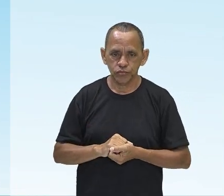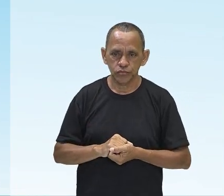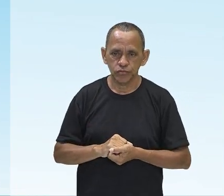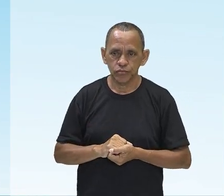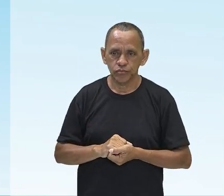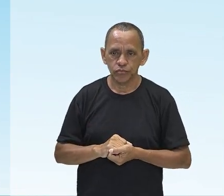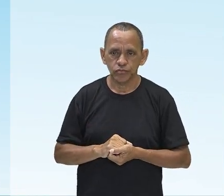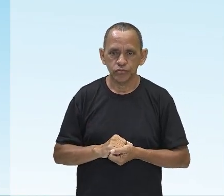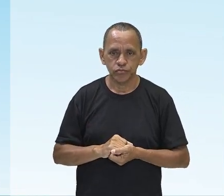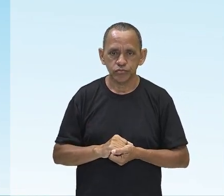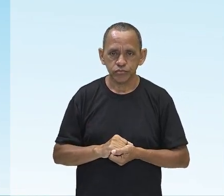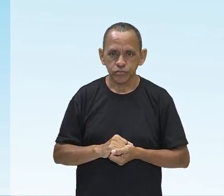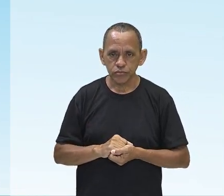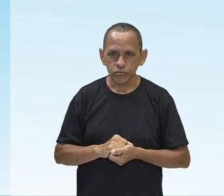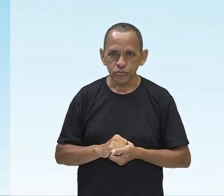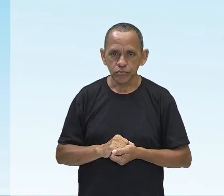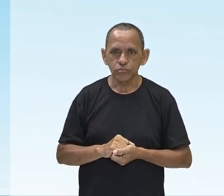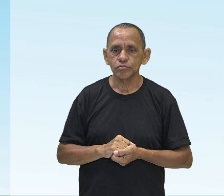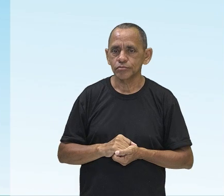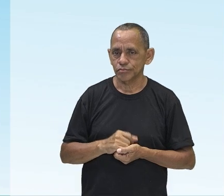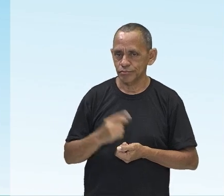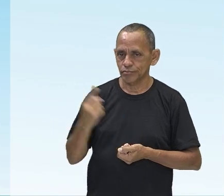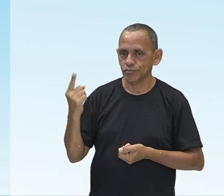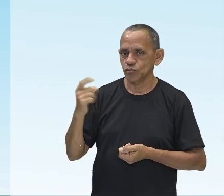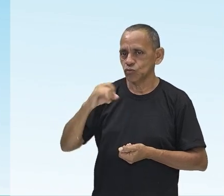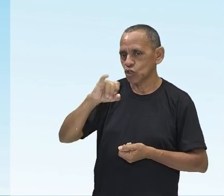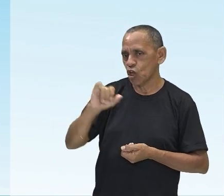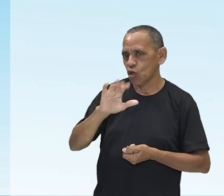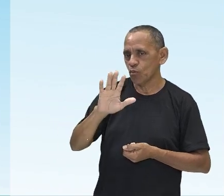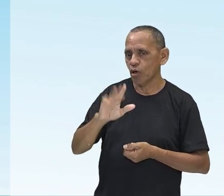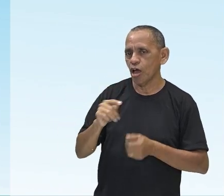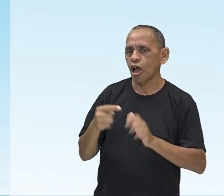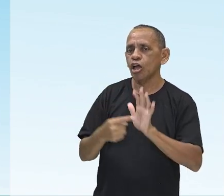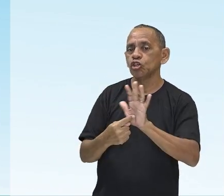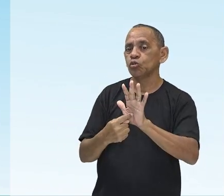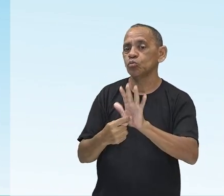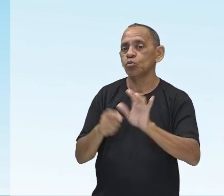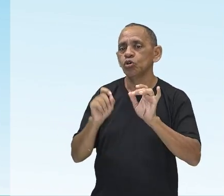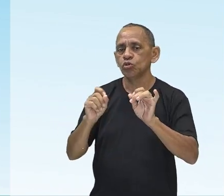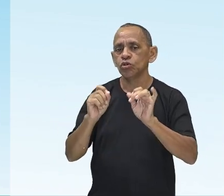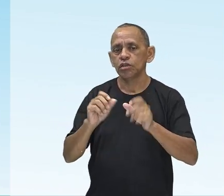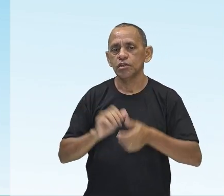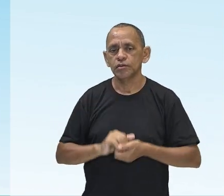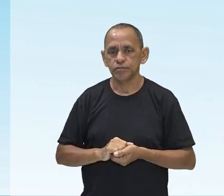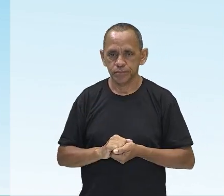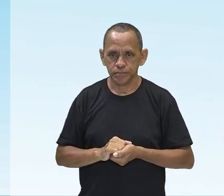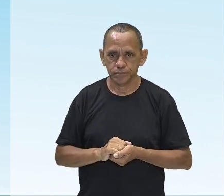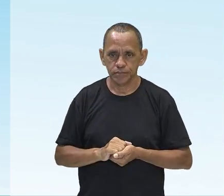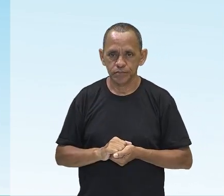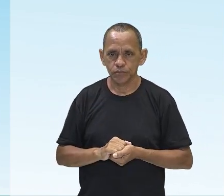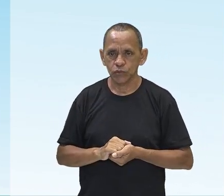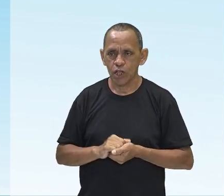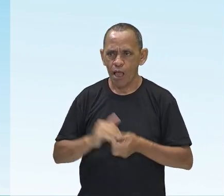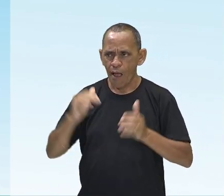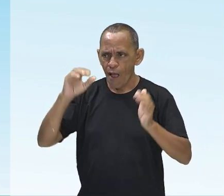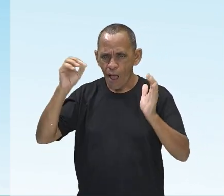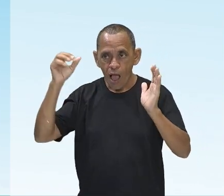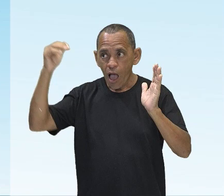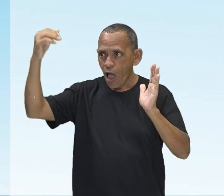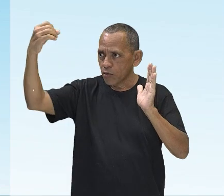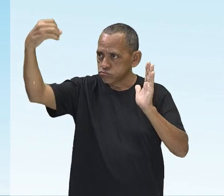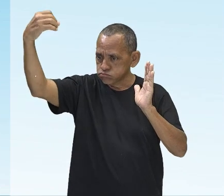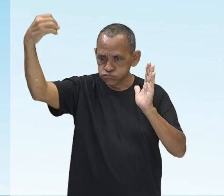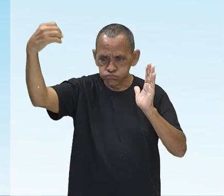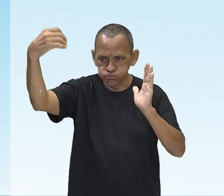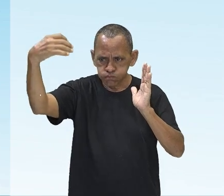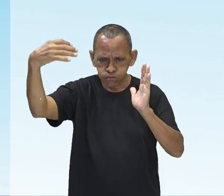convergente. Lá vem a lente sendo desenhada. Os feixes de luz, quando eles atingem a lente, eles